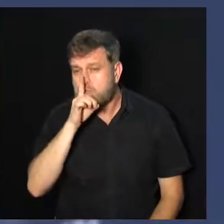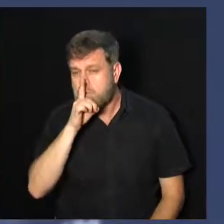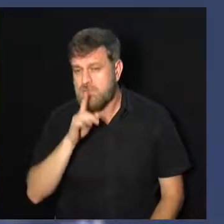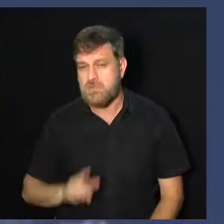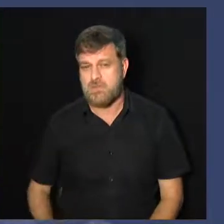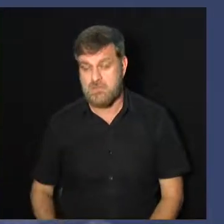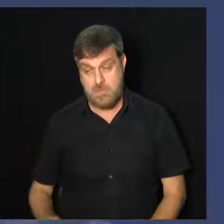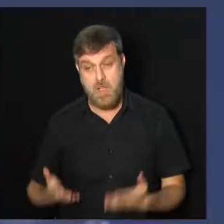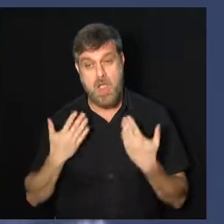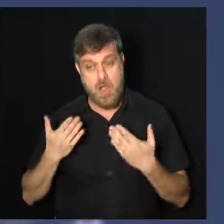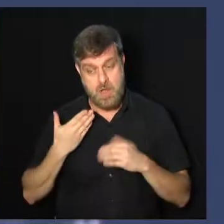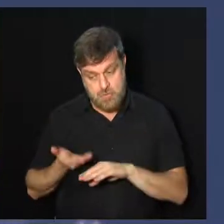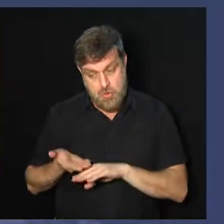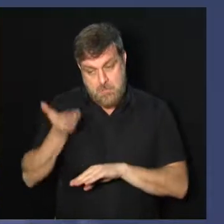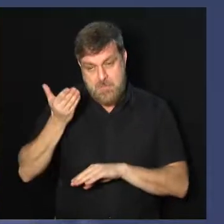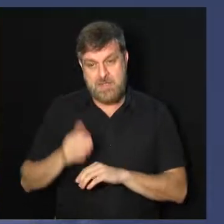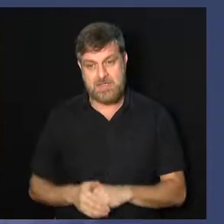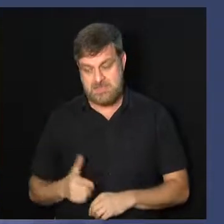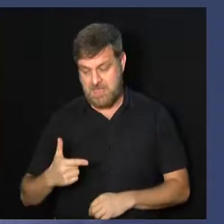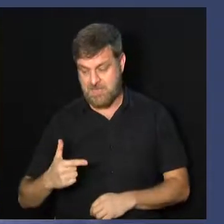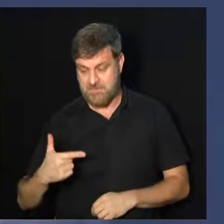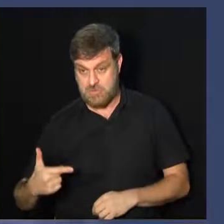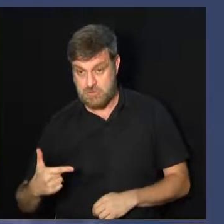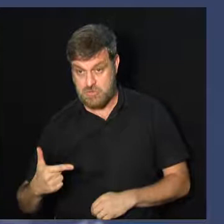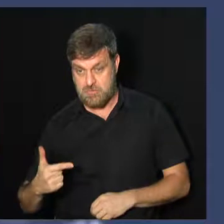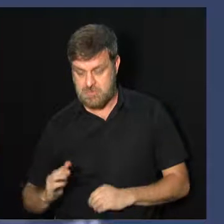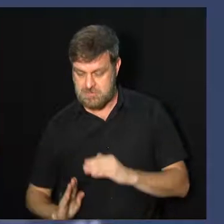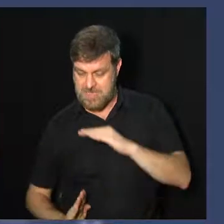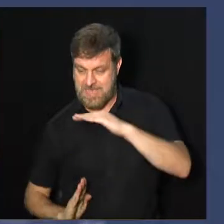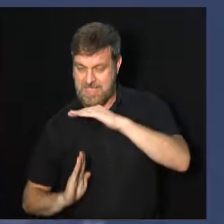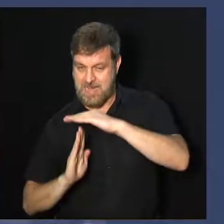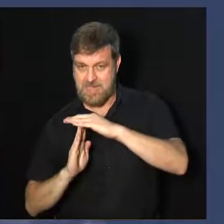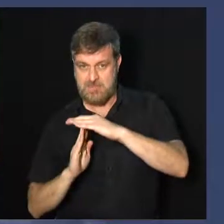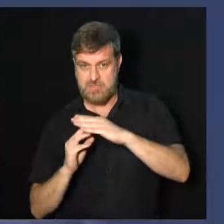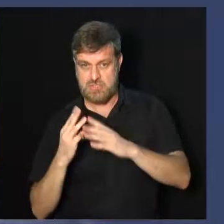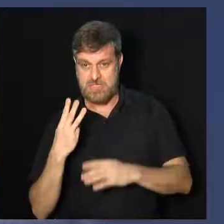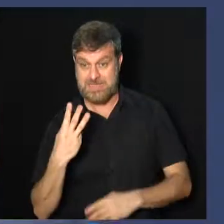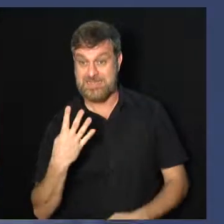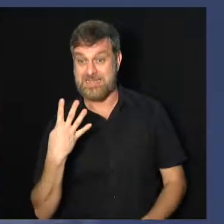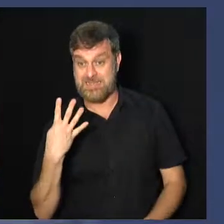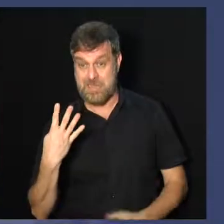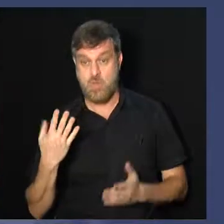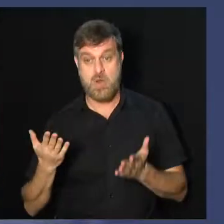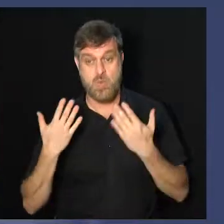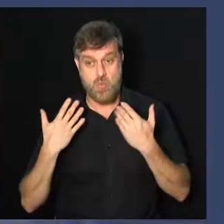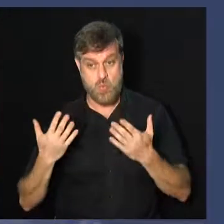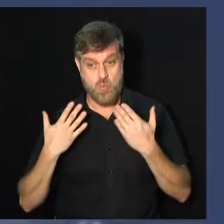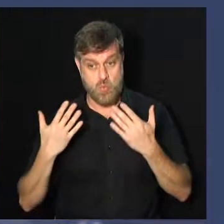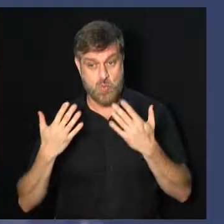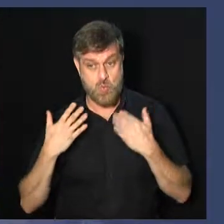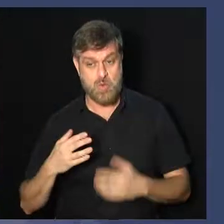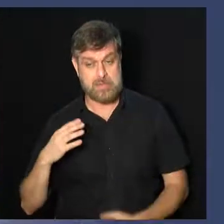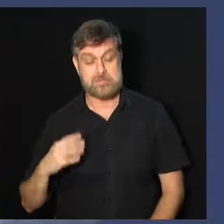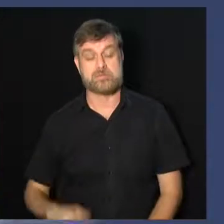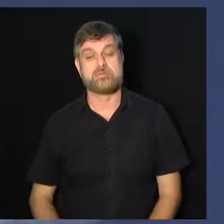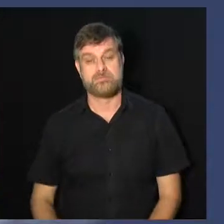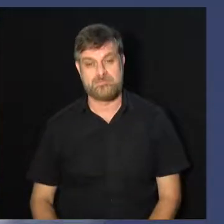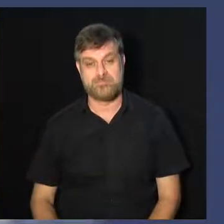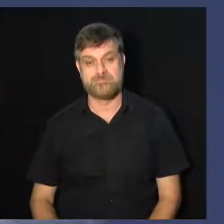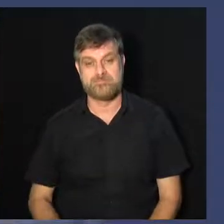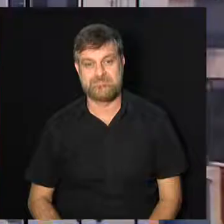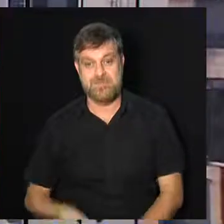pouquinho mais quente, hein? Mínima de 22 e máxima de 34 graus. Calorão na